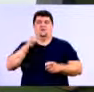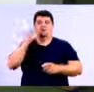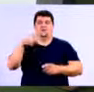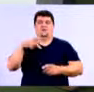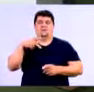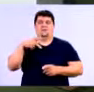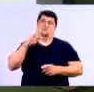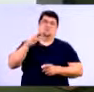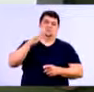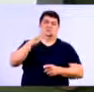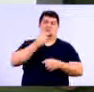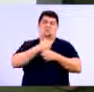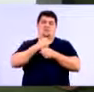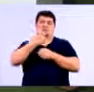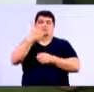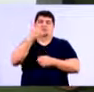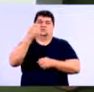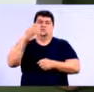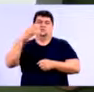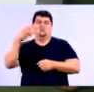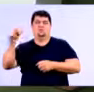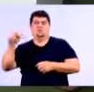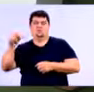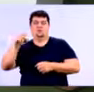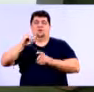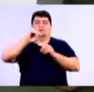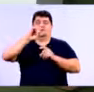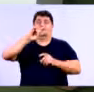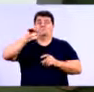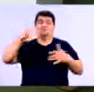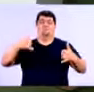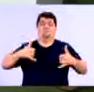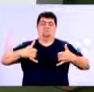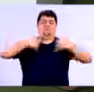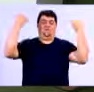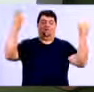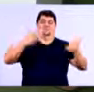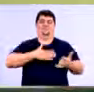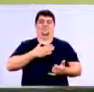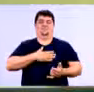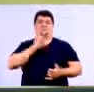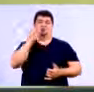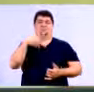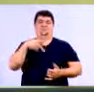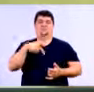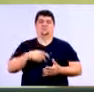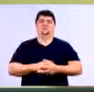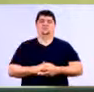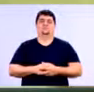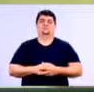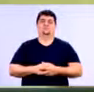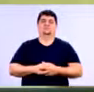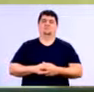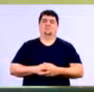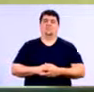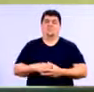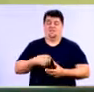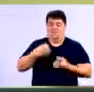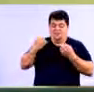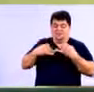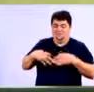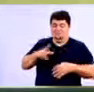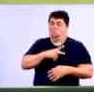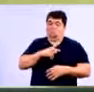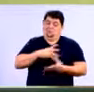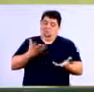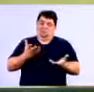por 2039, professora. Na verdade, ótimo. No dia do meu aniversário. Tá bem planejado, né? Bom, gente, para falar sobre essa pergunta tão pessoal,